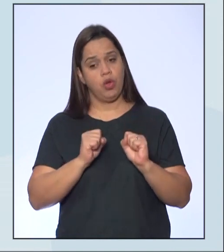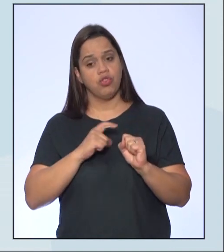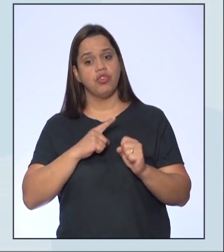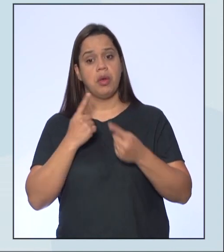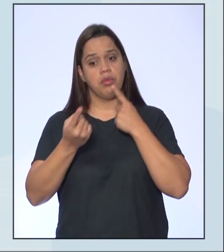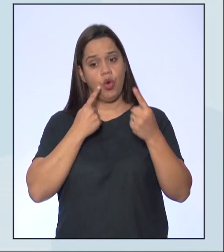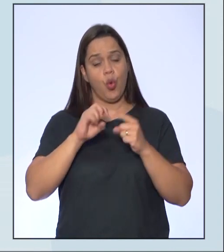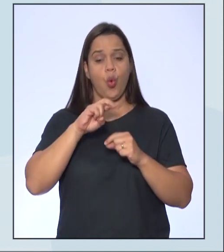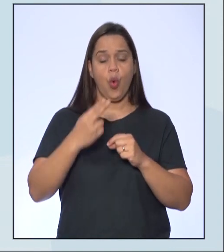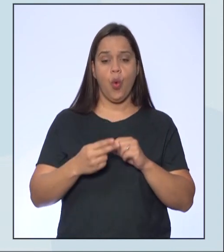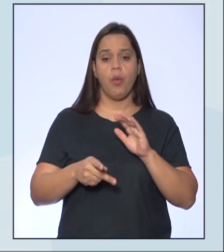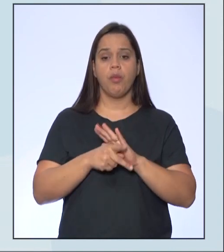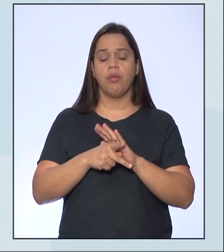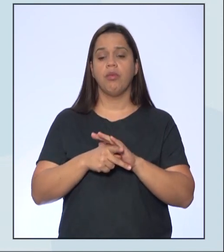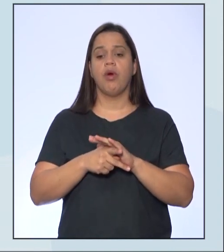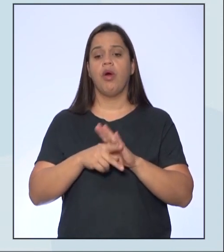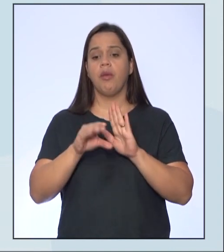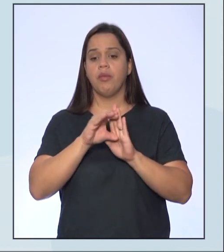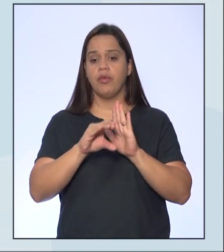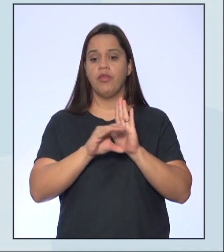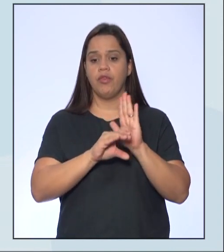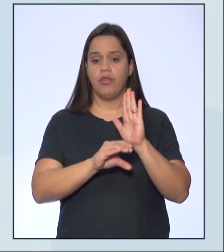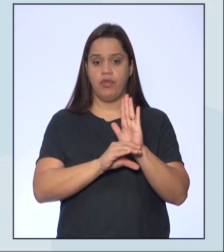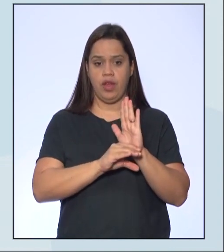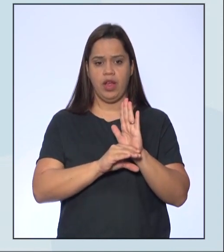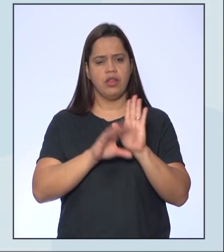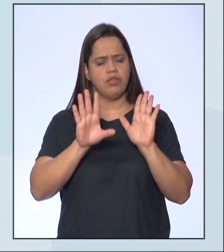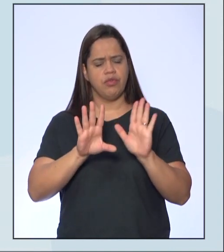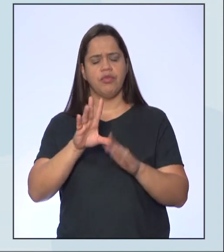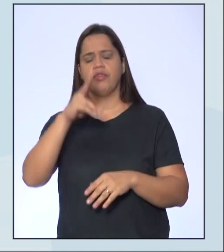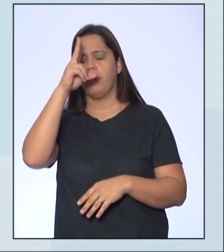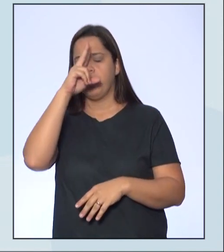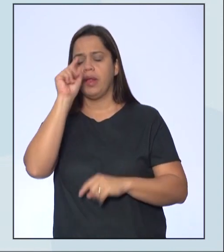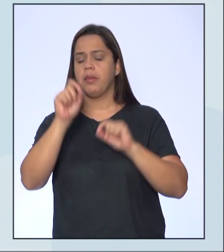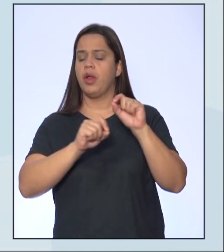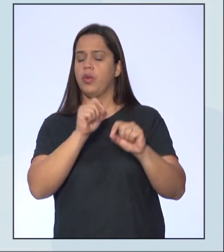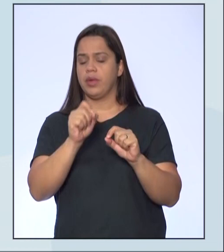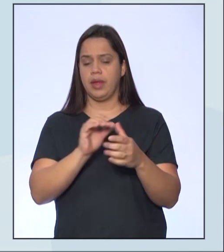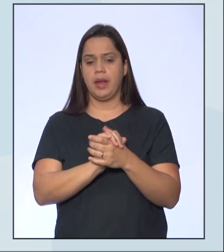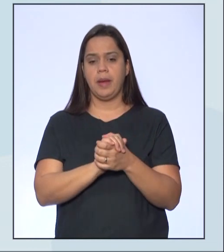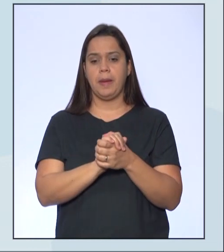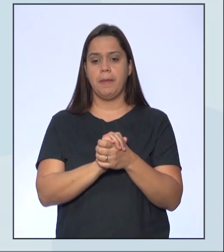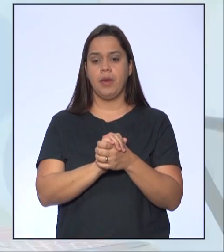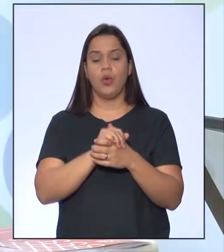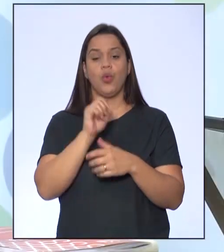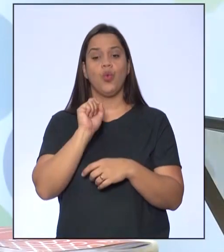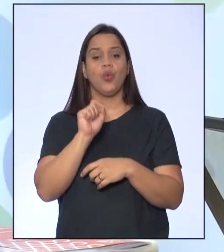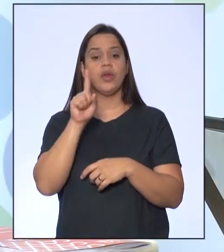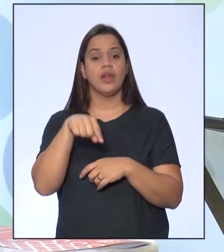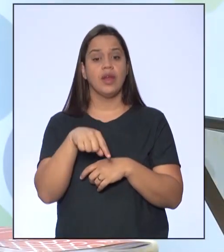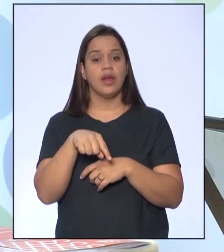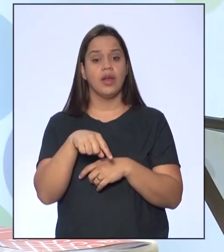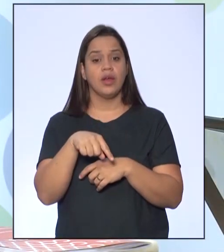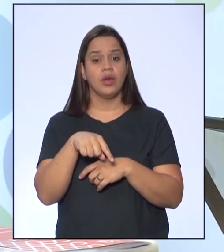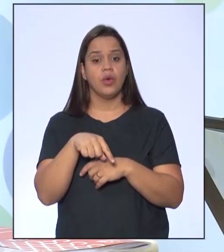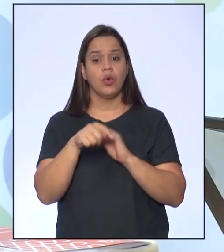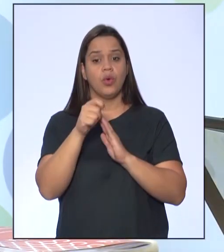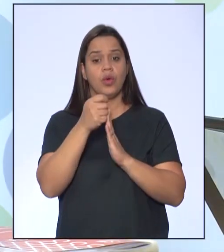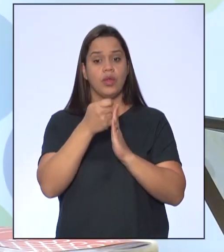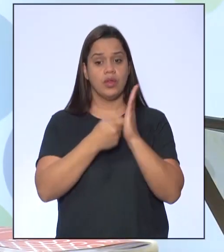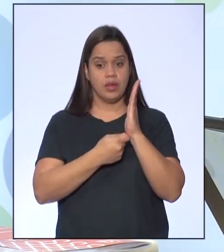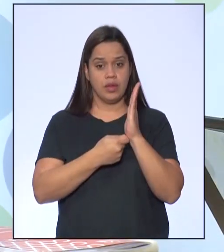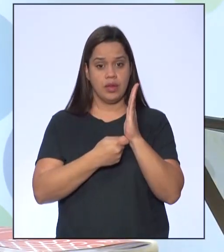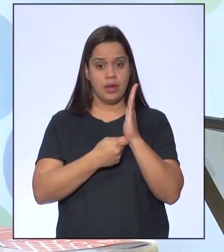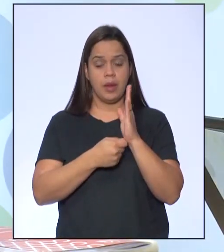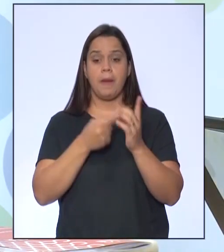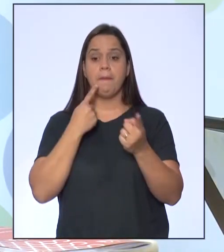ou em verso. Gente, vamos retomar um pouquinho sobre o que é o texto em